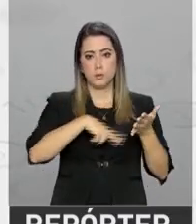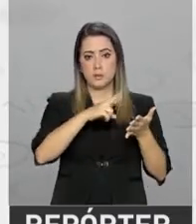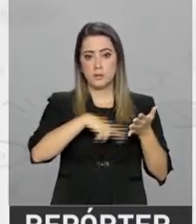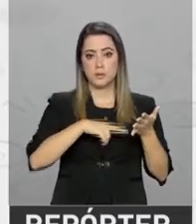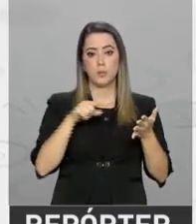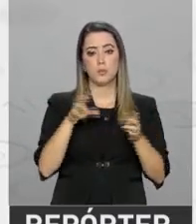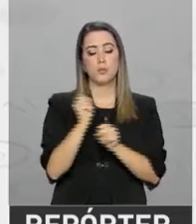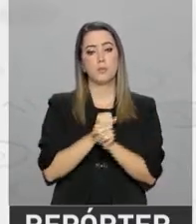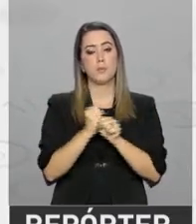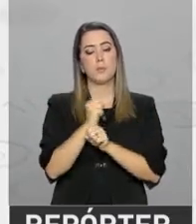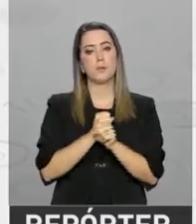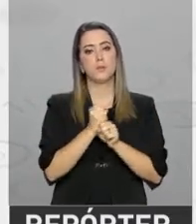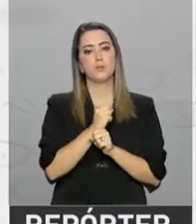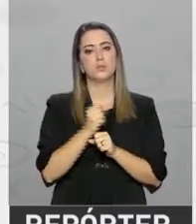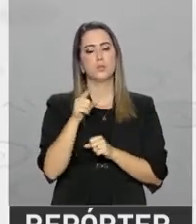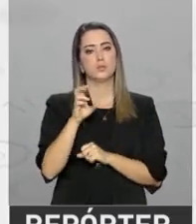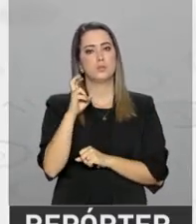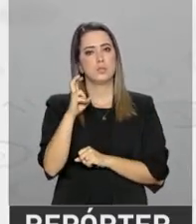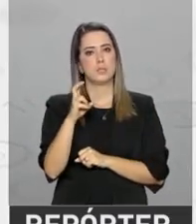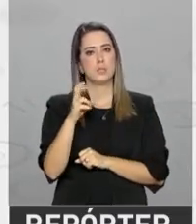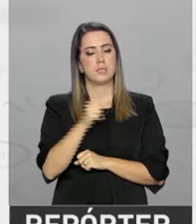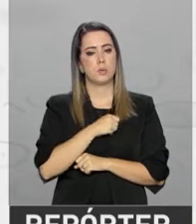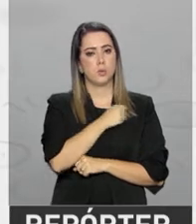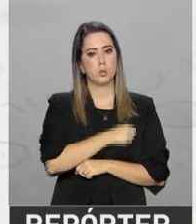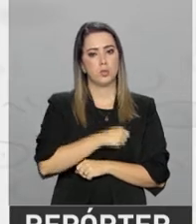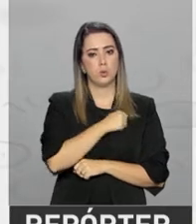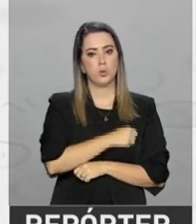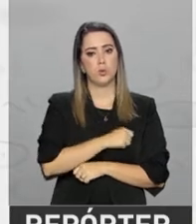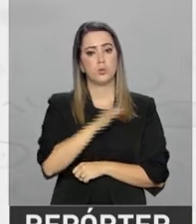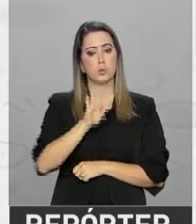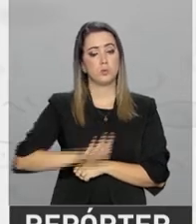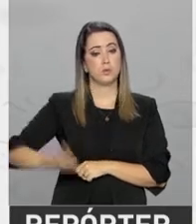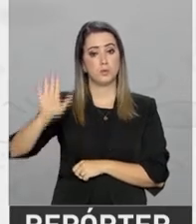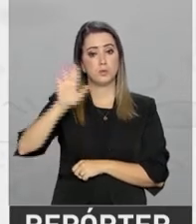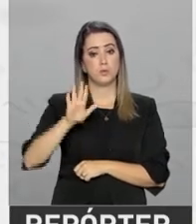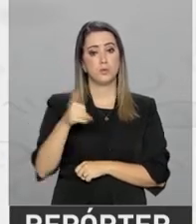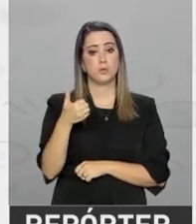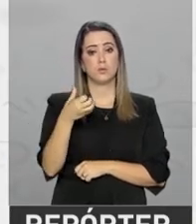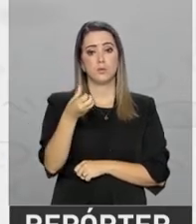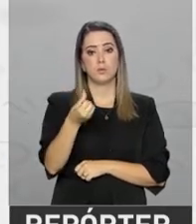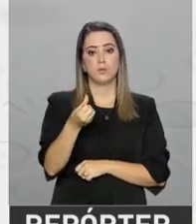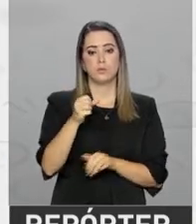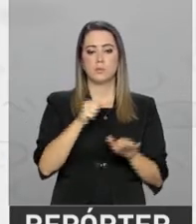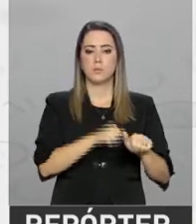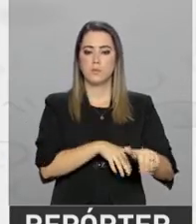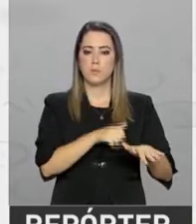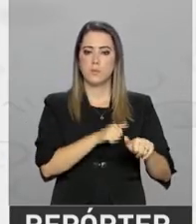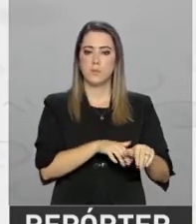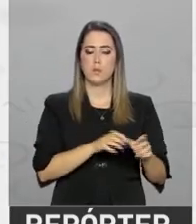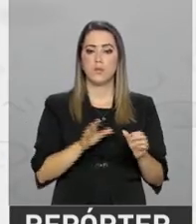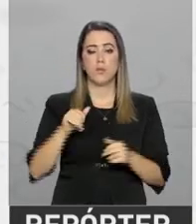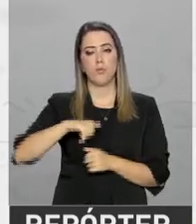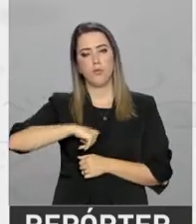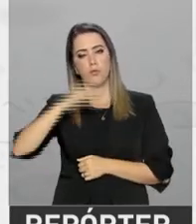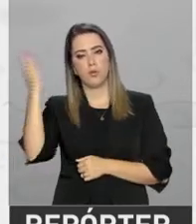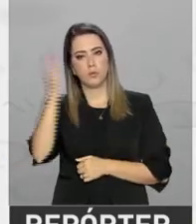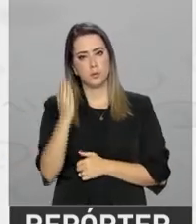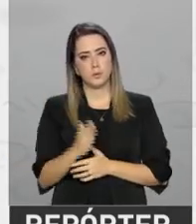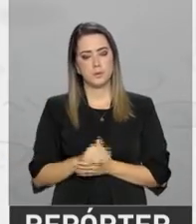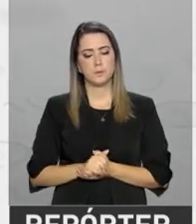deste ano as provas serão em 5 de agosto para o ensejo nacional e 16 de setembro para quem mora fora do